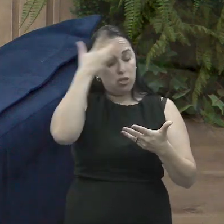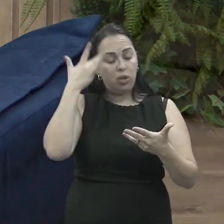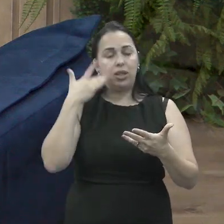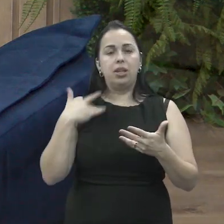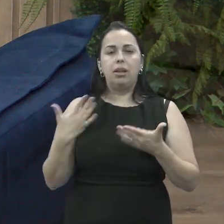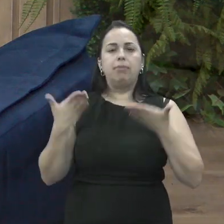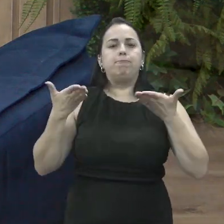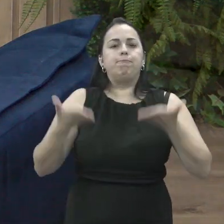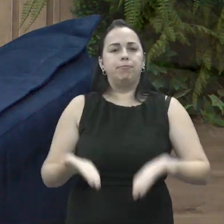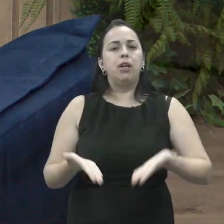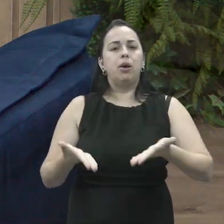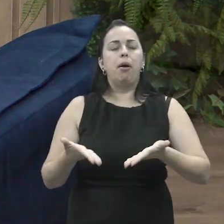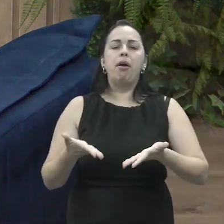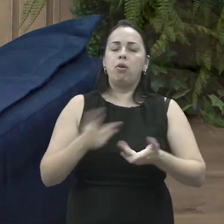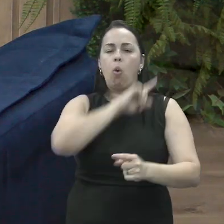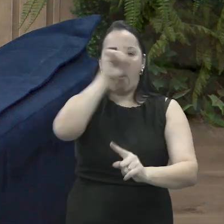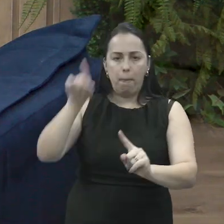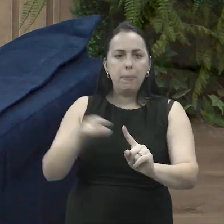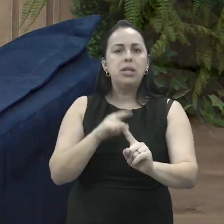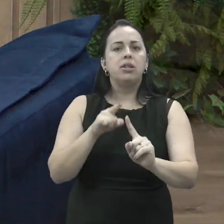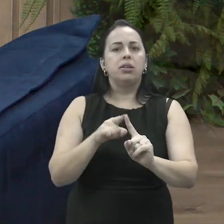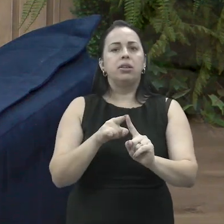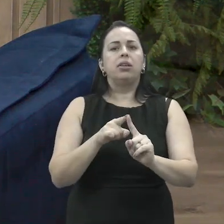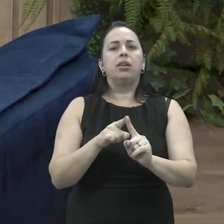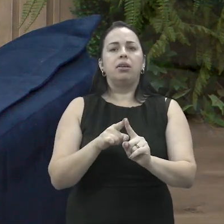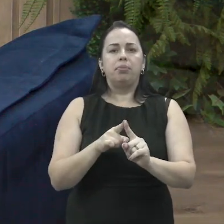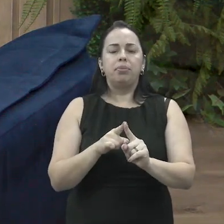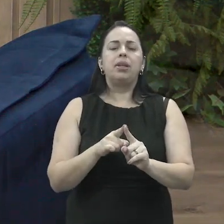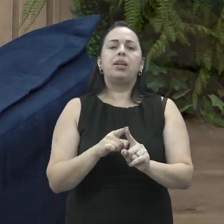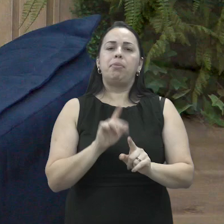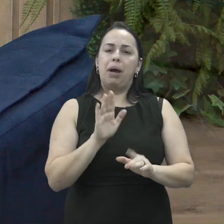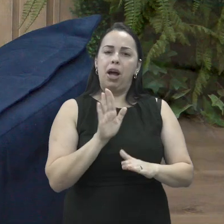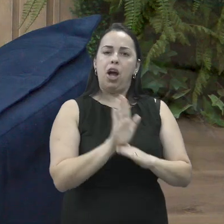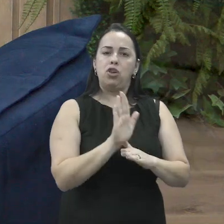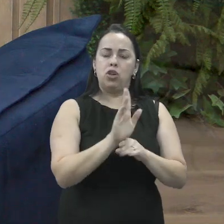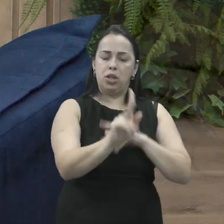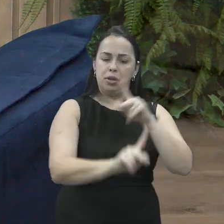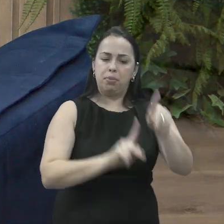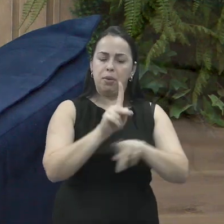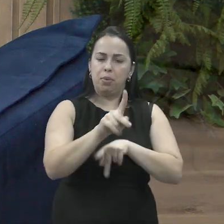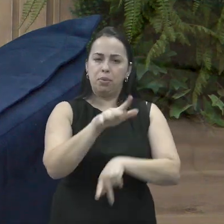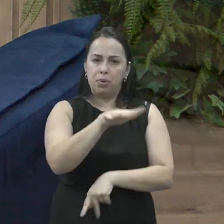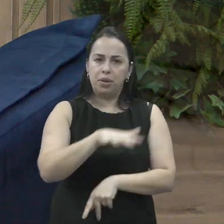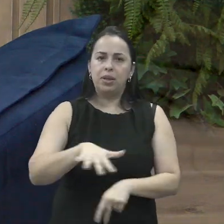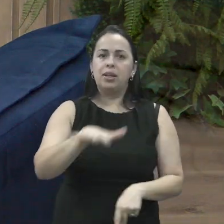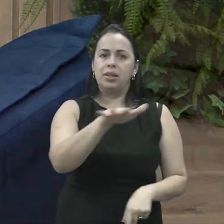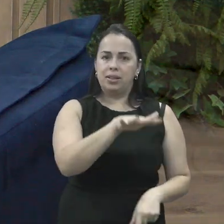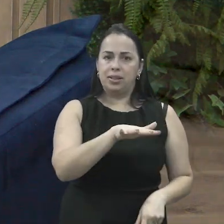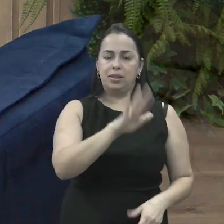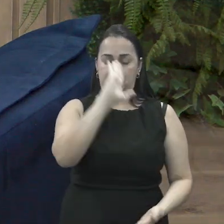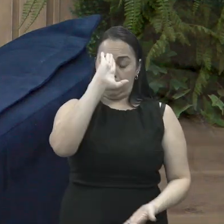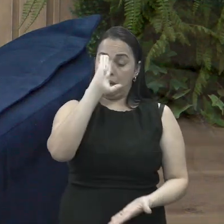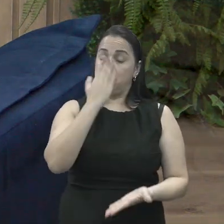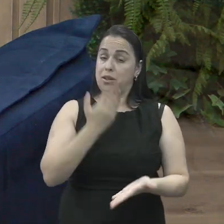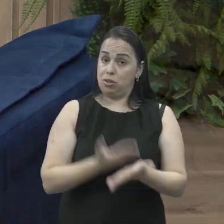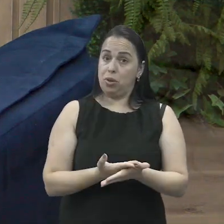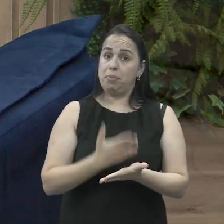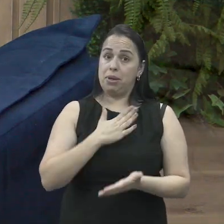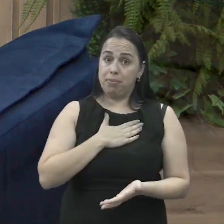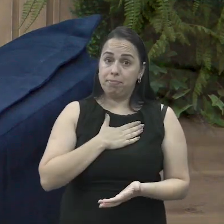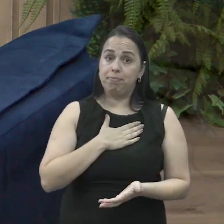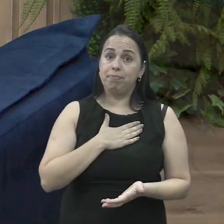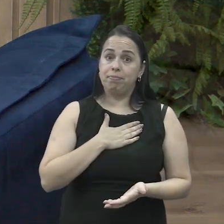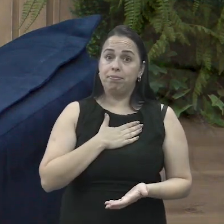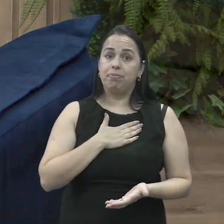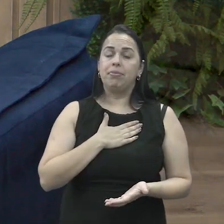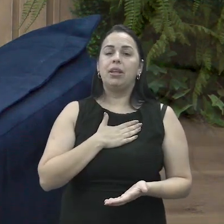pessoa que está aqui entendendo a missão, né? Que tanto a todos, a população, a grande parte da população